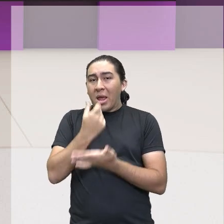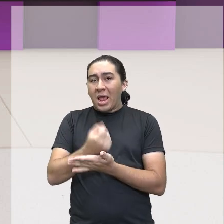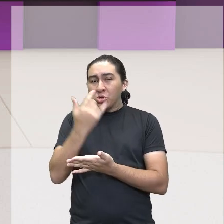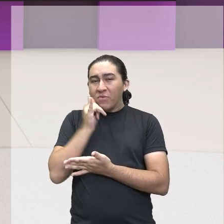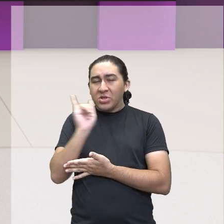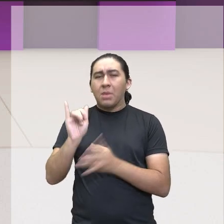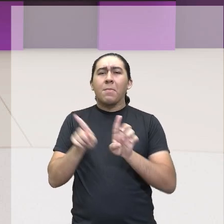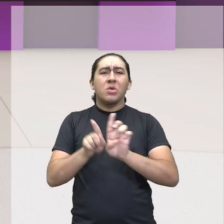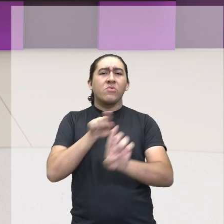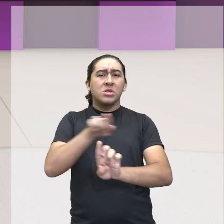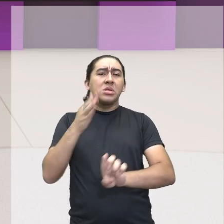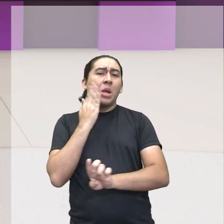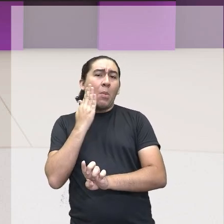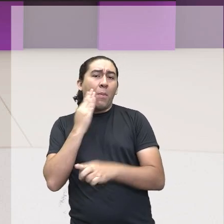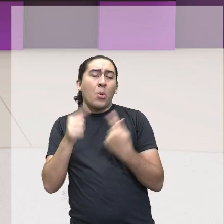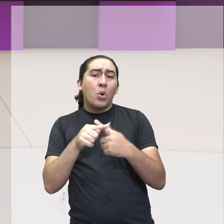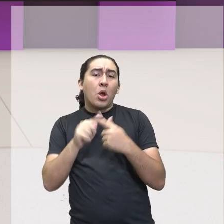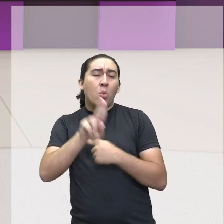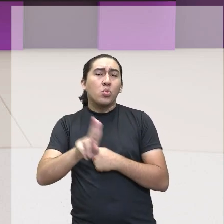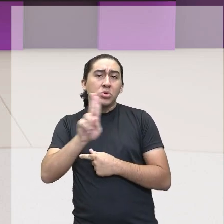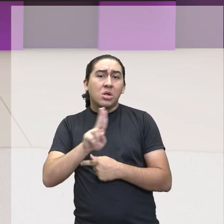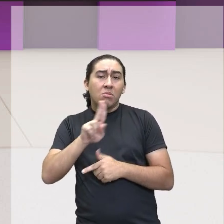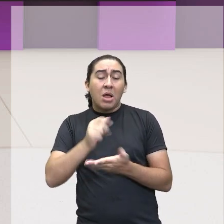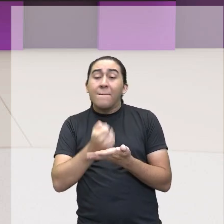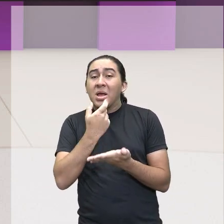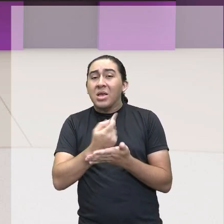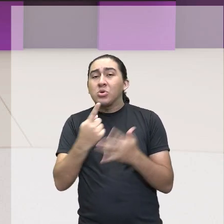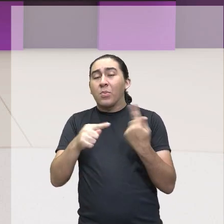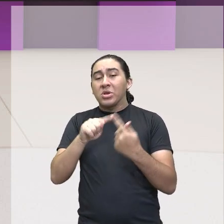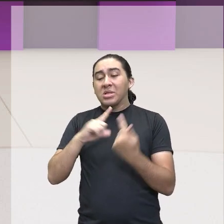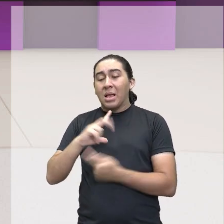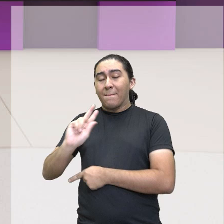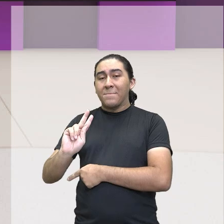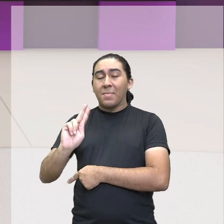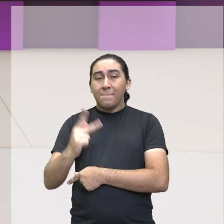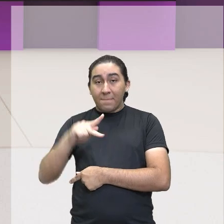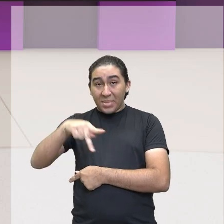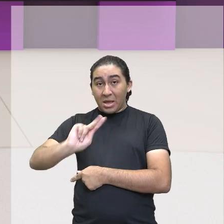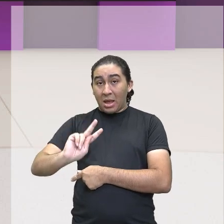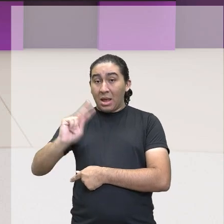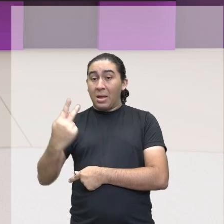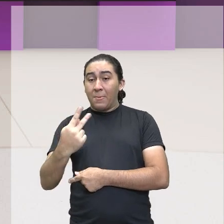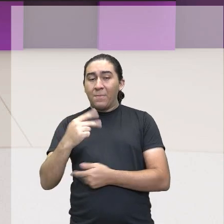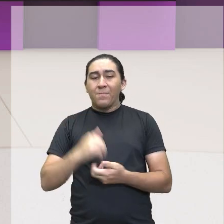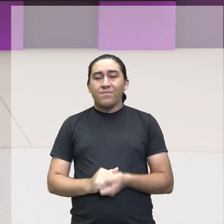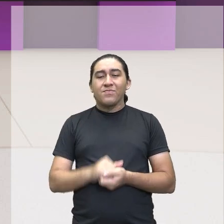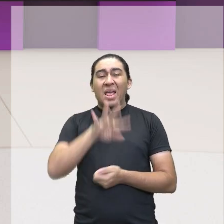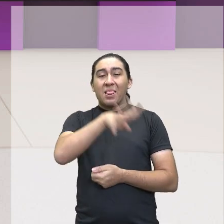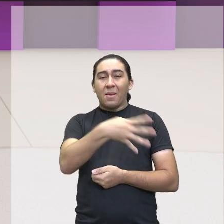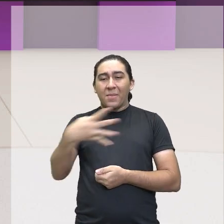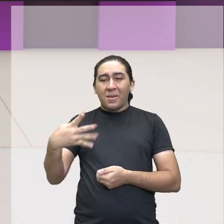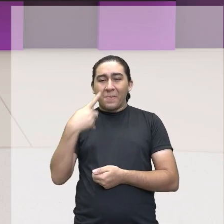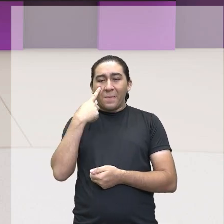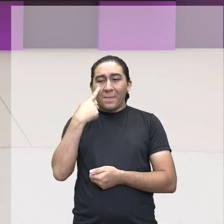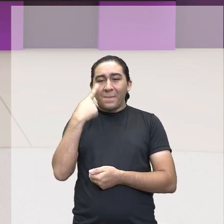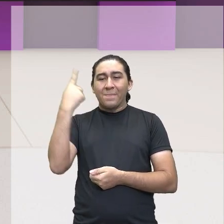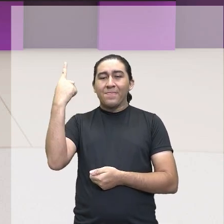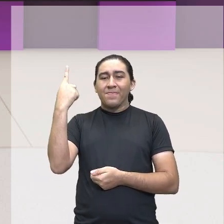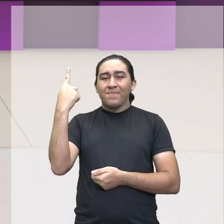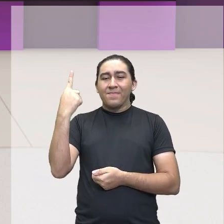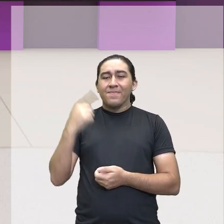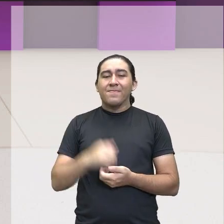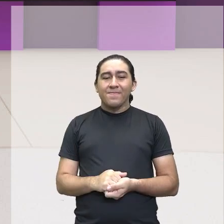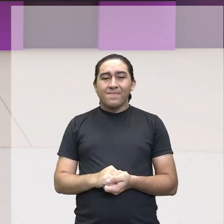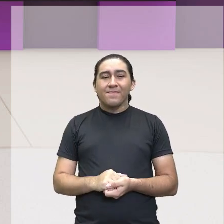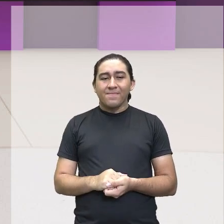utiliza ele? Por causa do pH. E nós vamos trazer aqui uma tabelinha para vocês. Observem na nossa imagem que